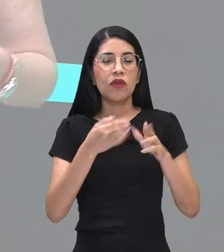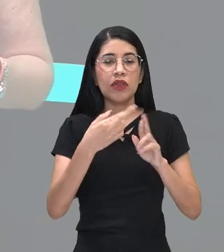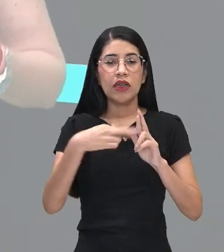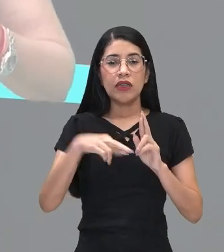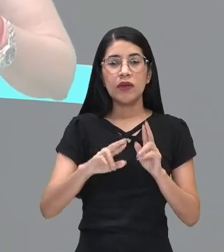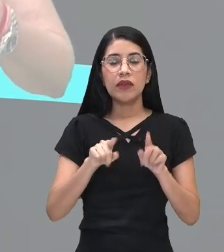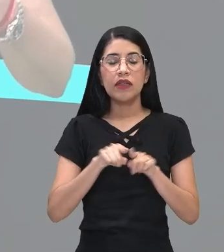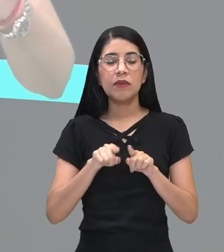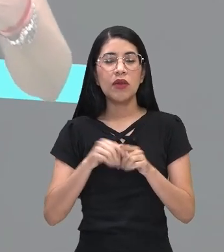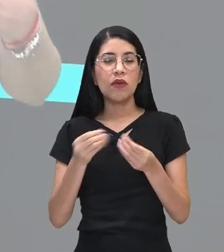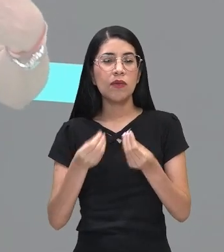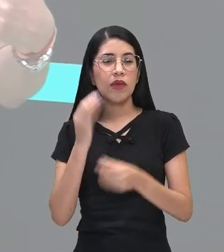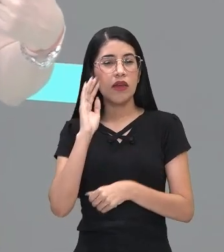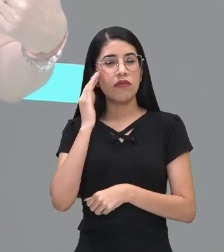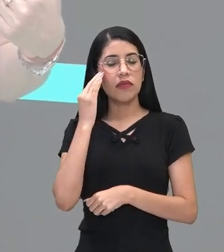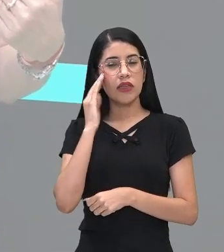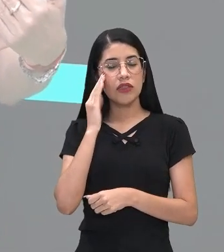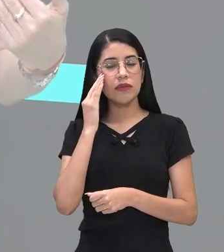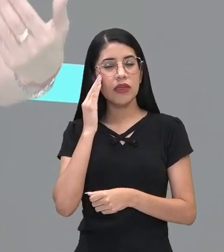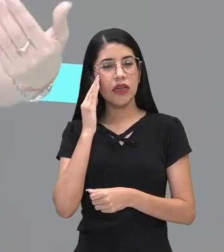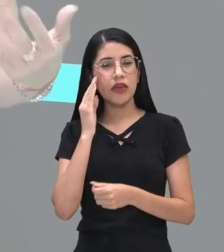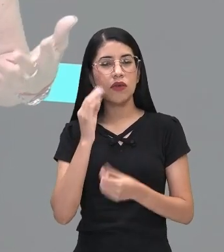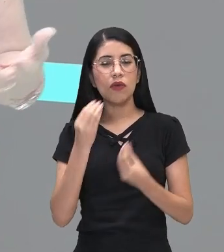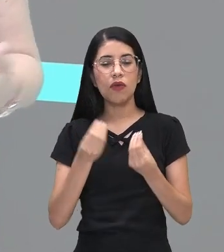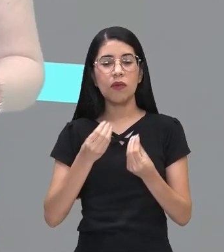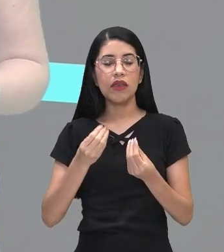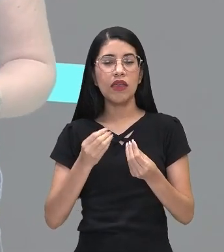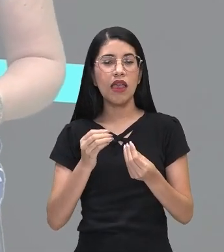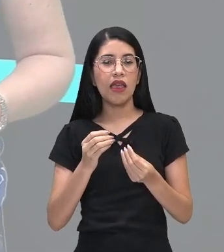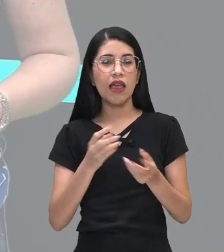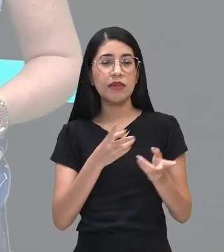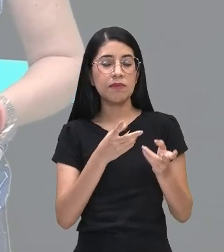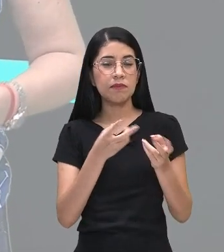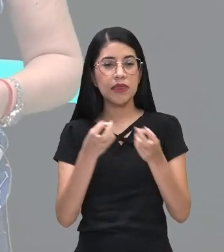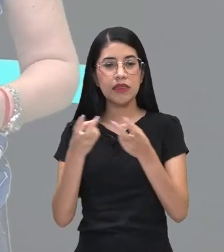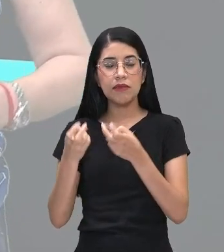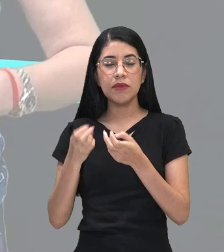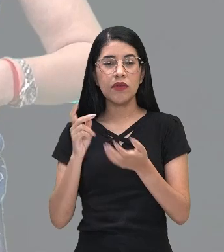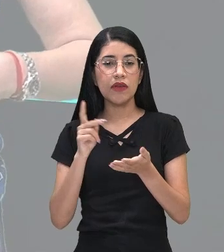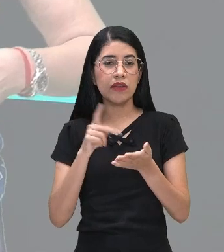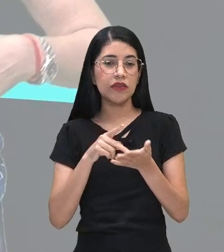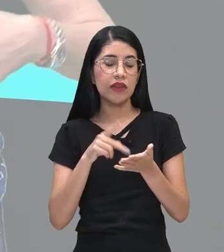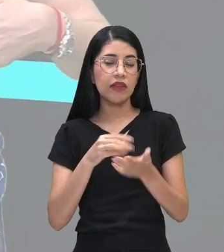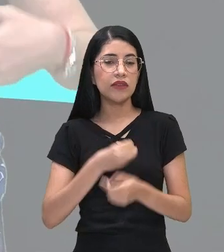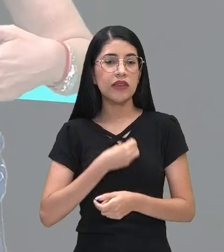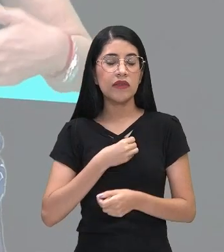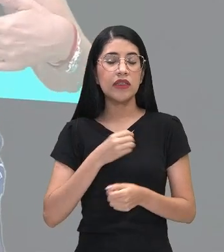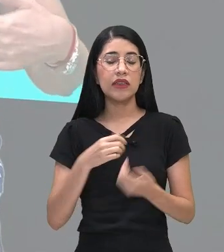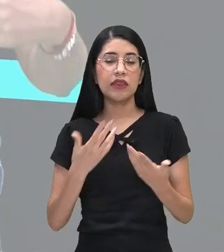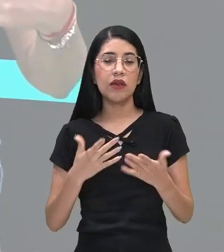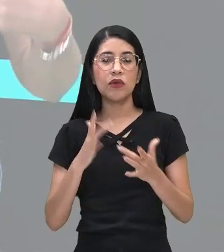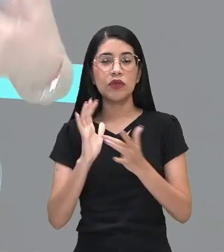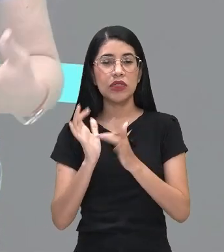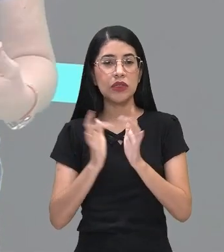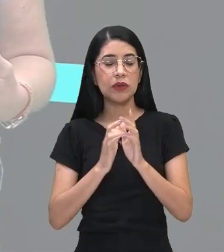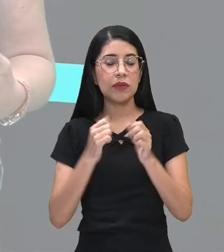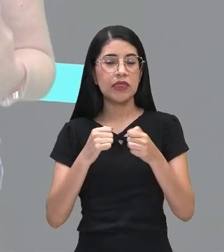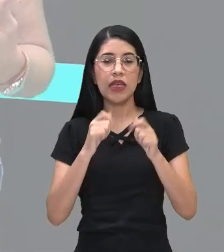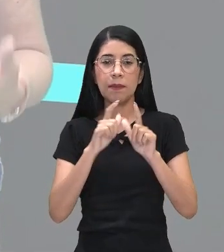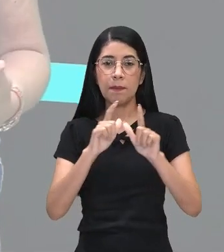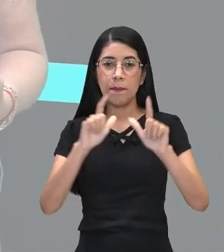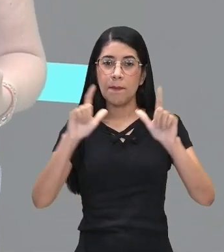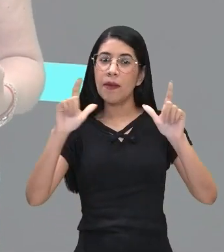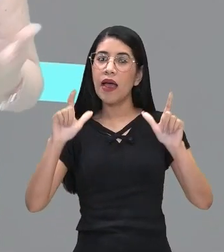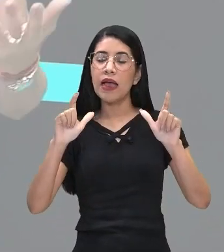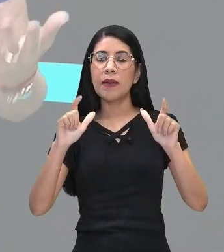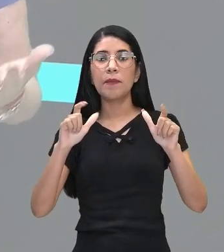interpretação mística que os artistas faziam da realidade. A figura de Cristo, por exemplo, é sempre maior do que as outras